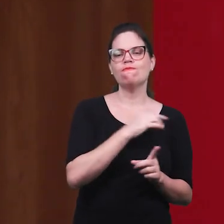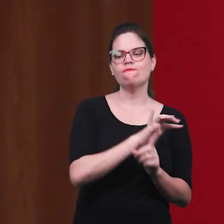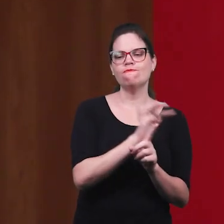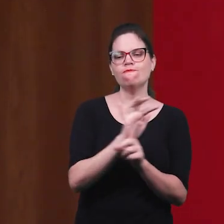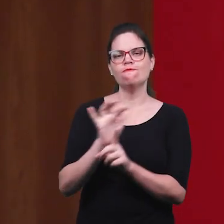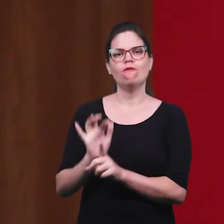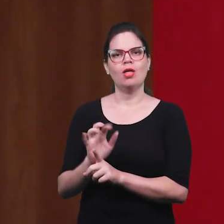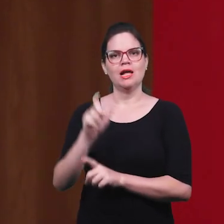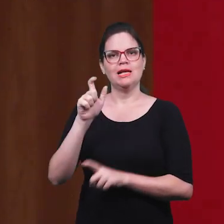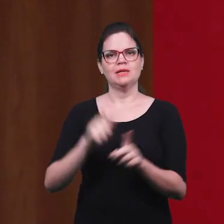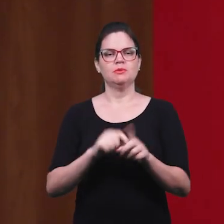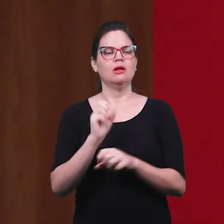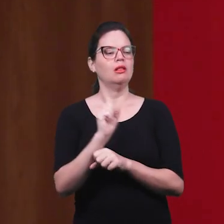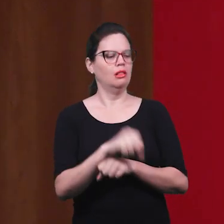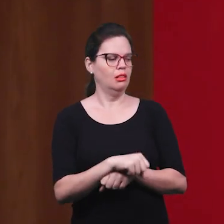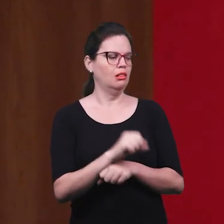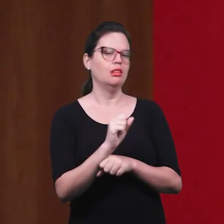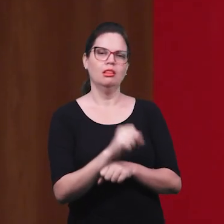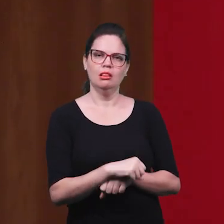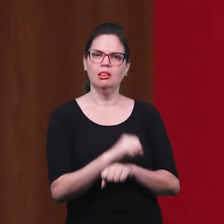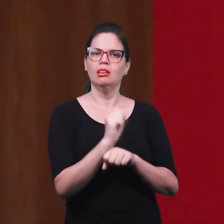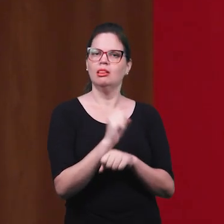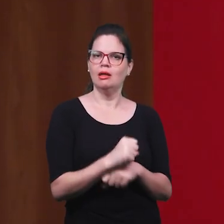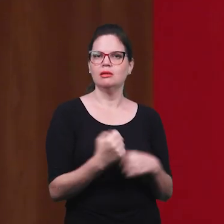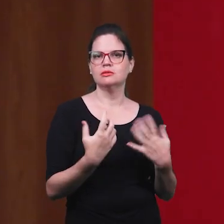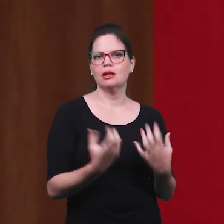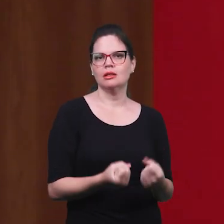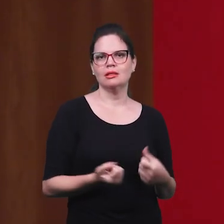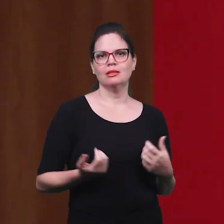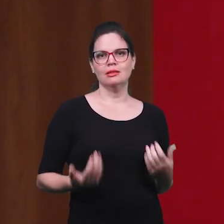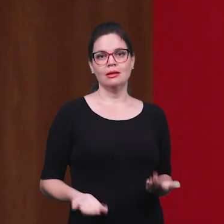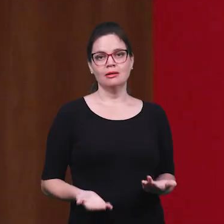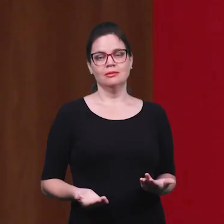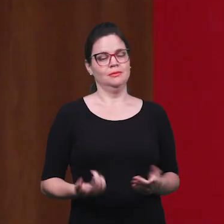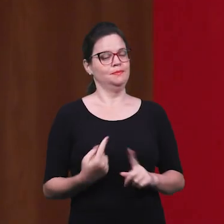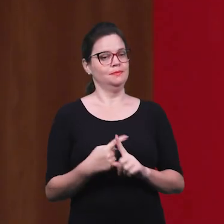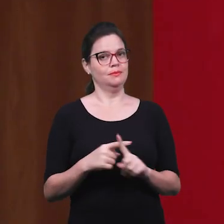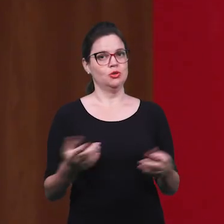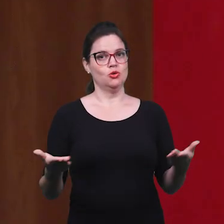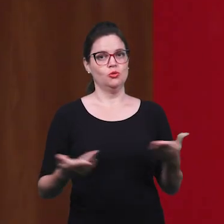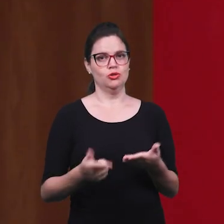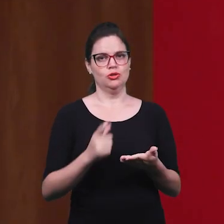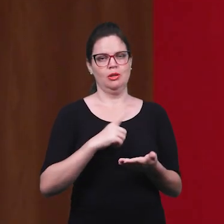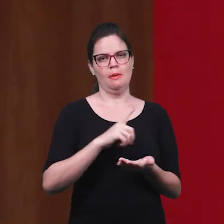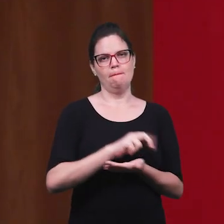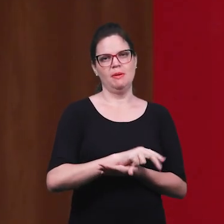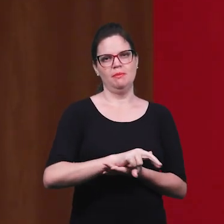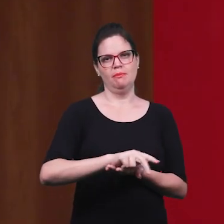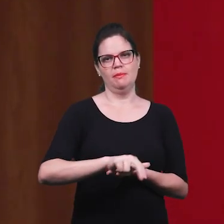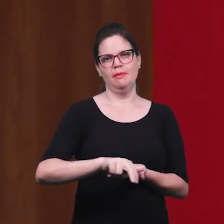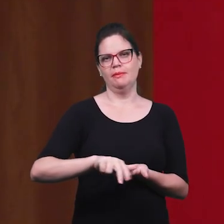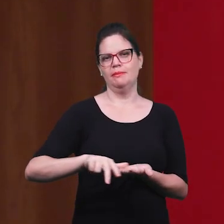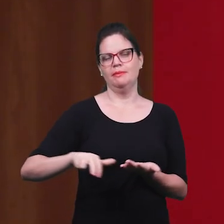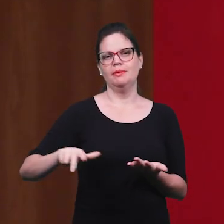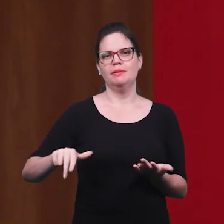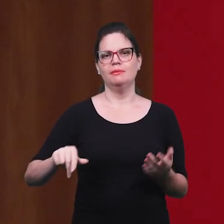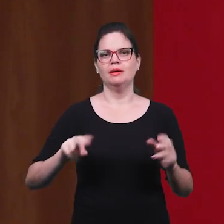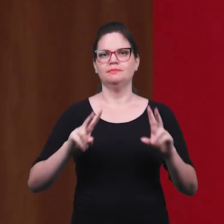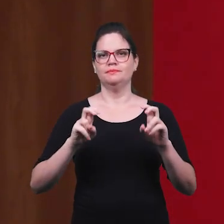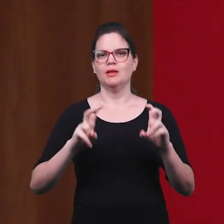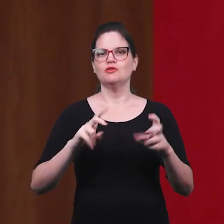estão sendo influenciados. E há muitas maneiras hoje, há muitas